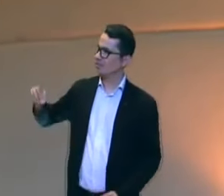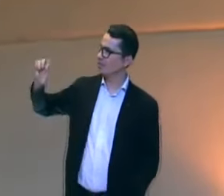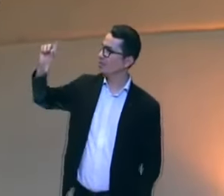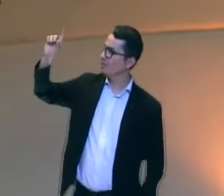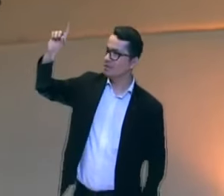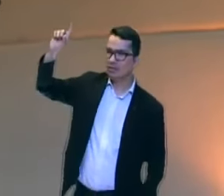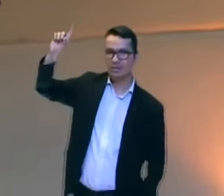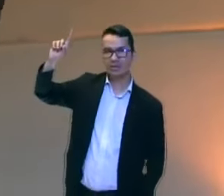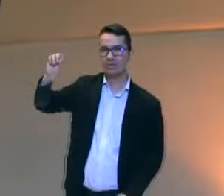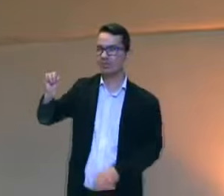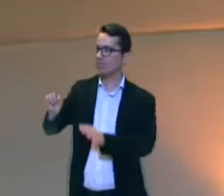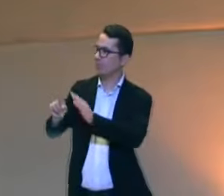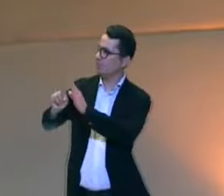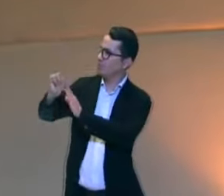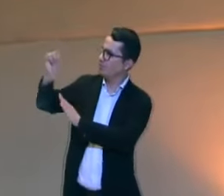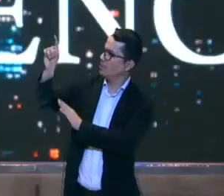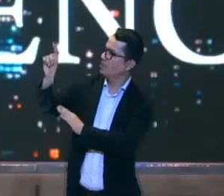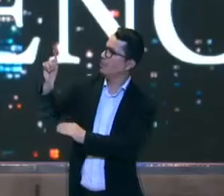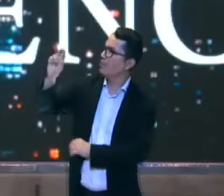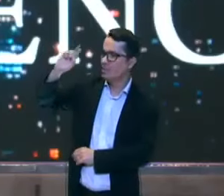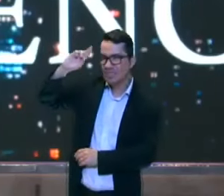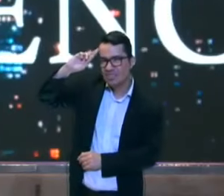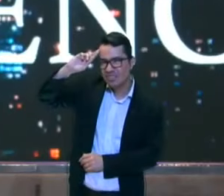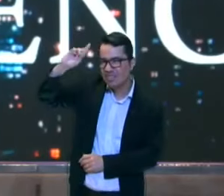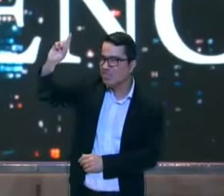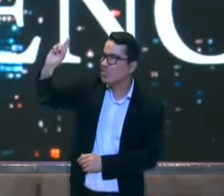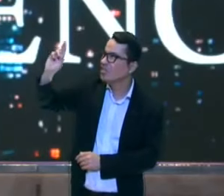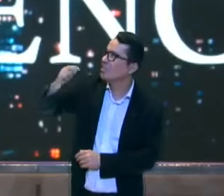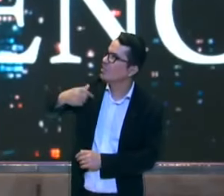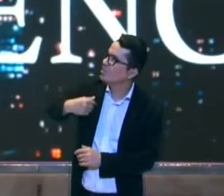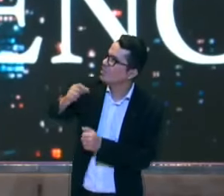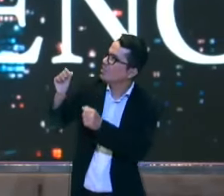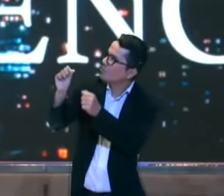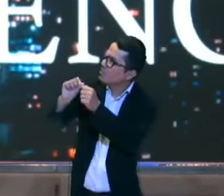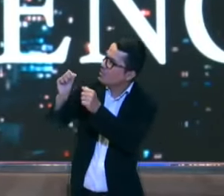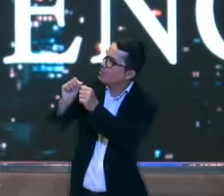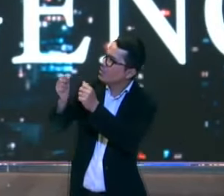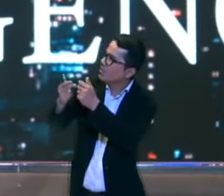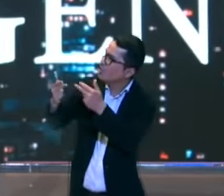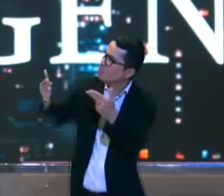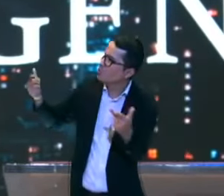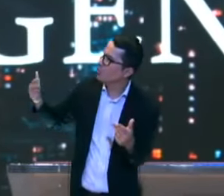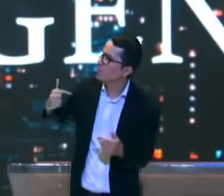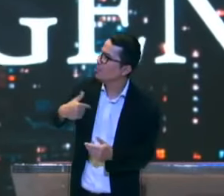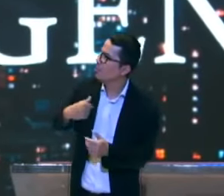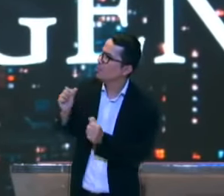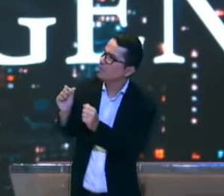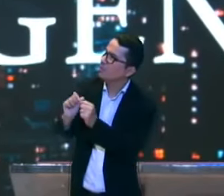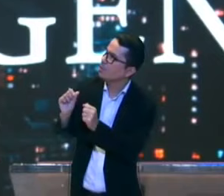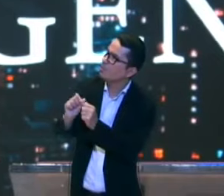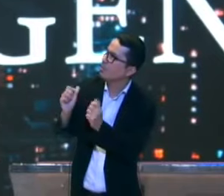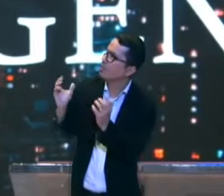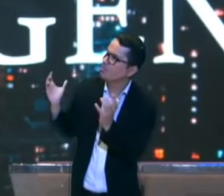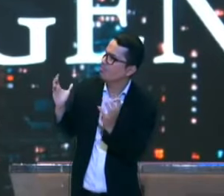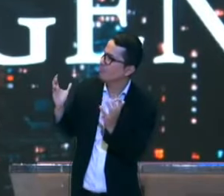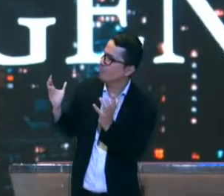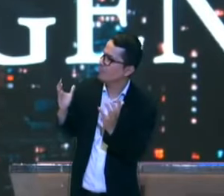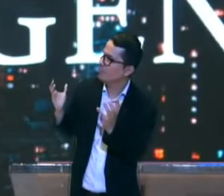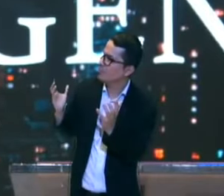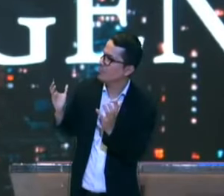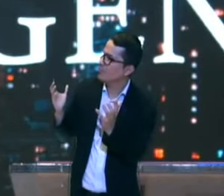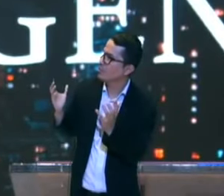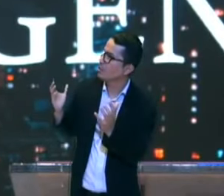Senhor, algo que eu estou fazendo, algum tipo de postura que eu estou tendo, algum tipo